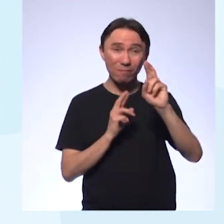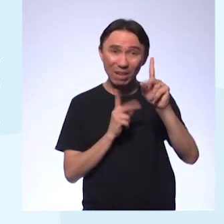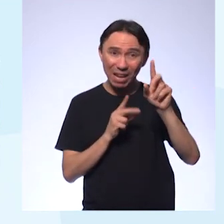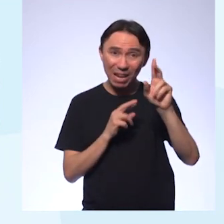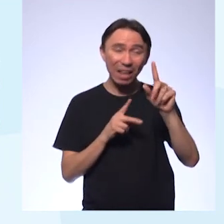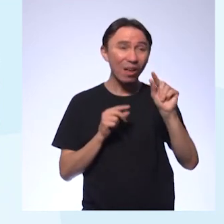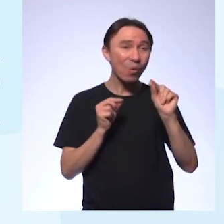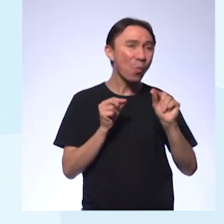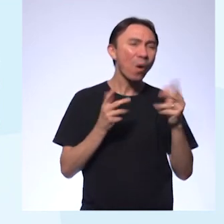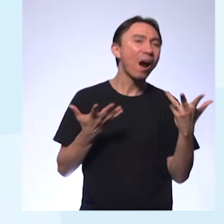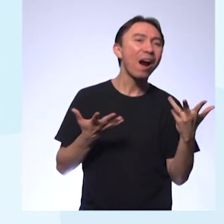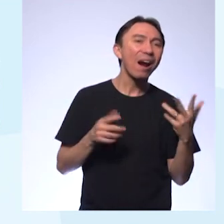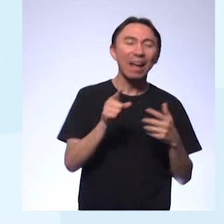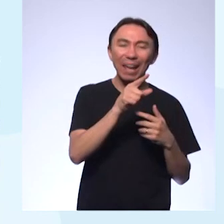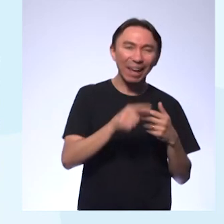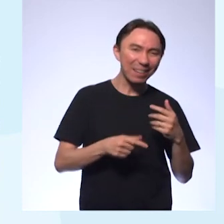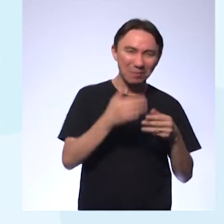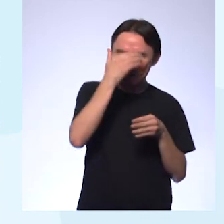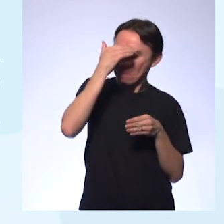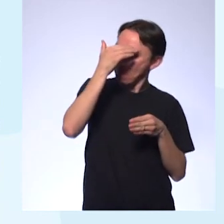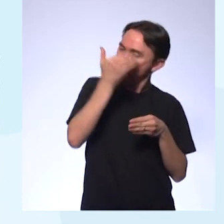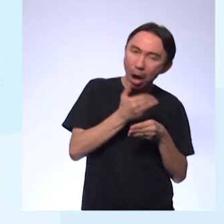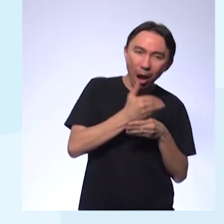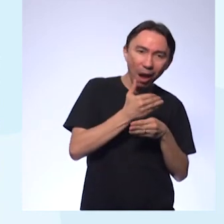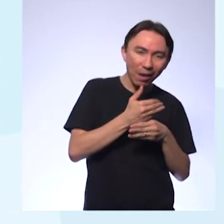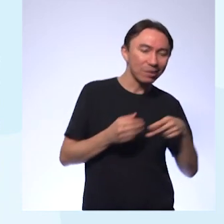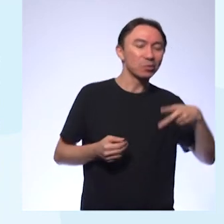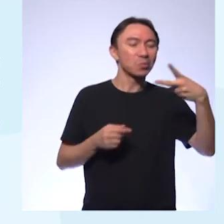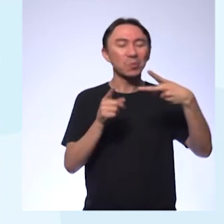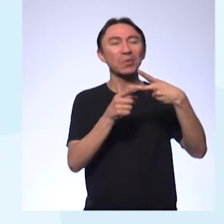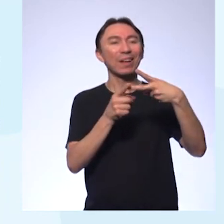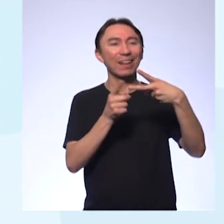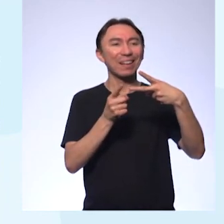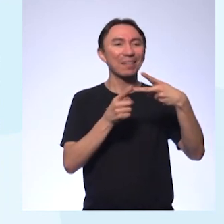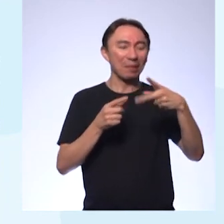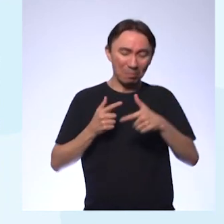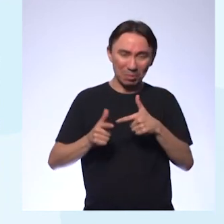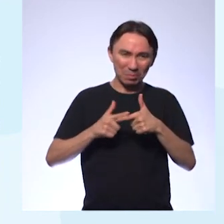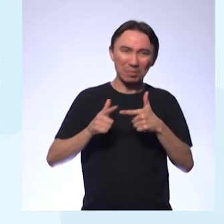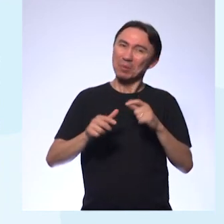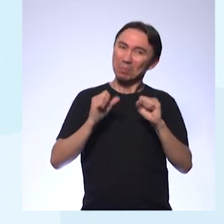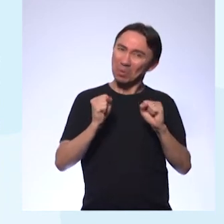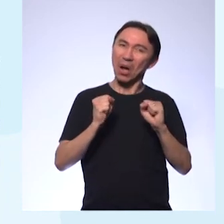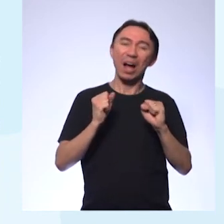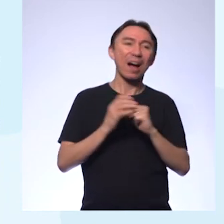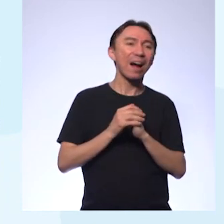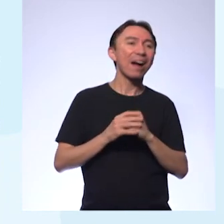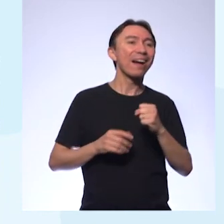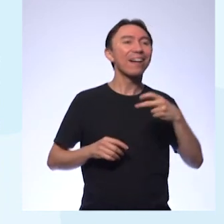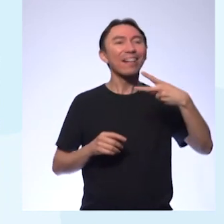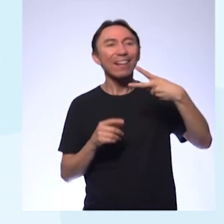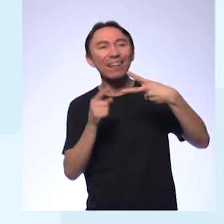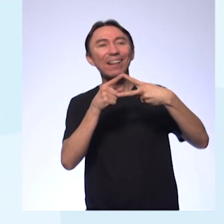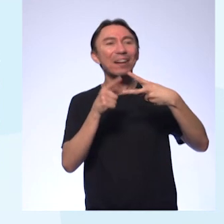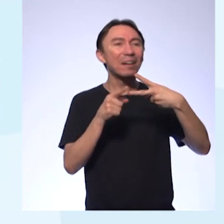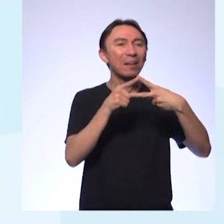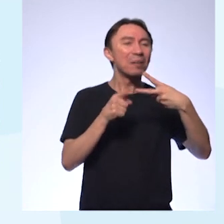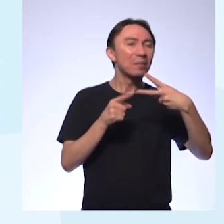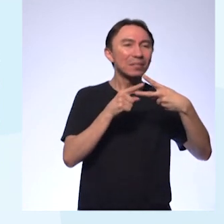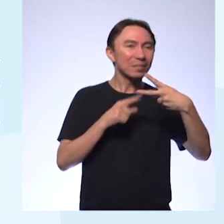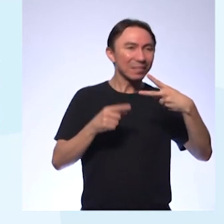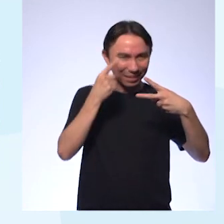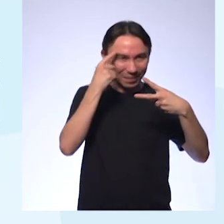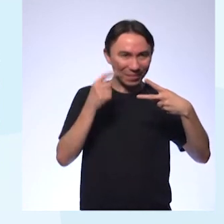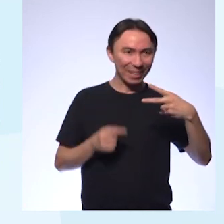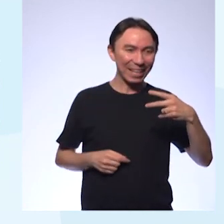o segundo, que causava todos esses problemas, se vocês olharem na figura, parece um triângulo bem comprido, né,